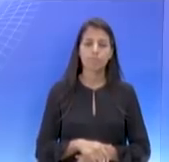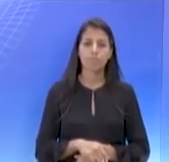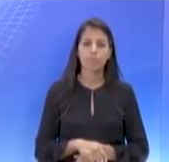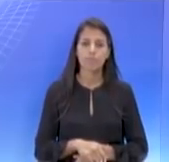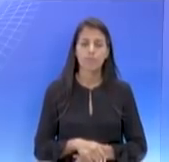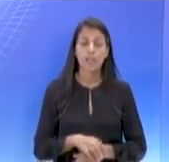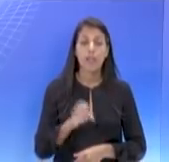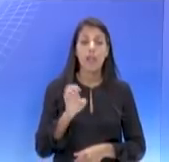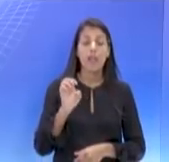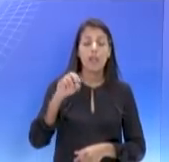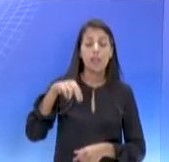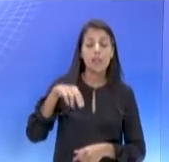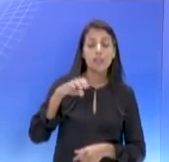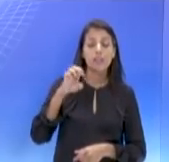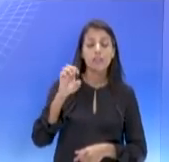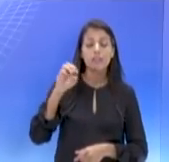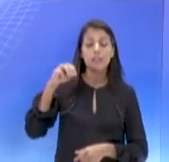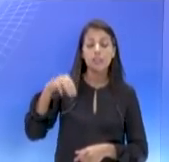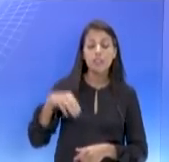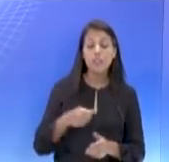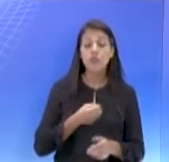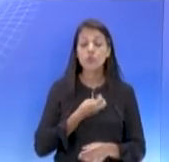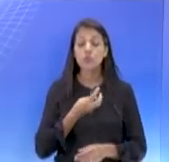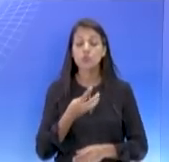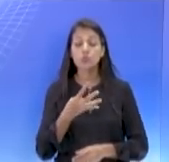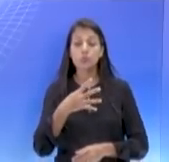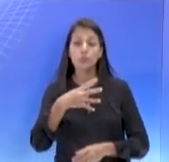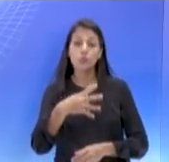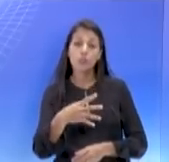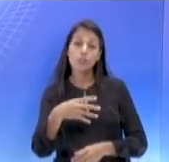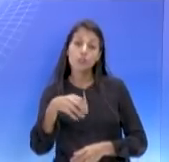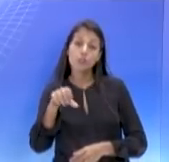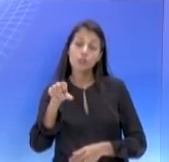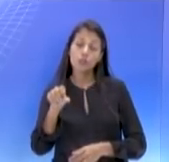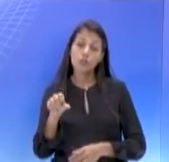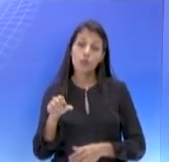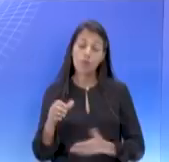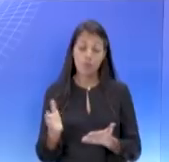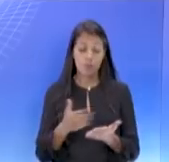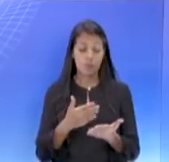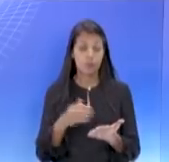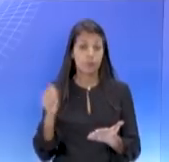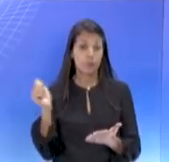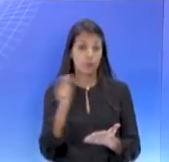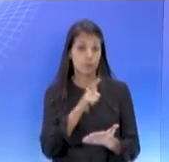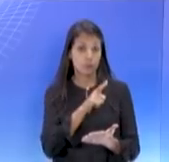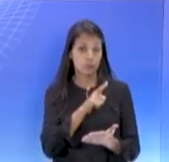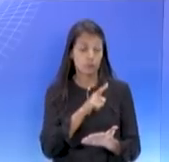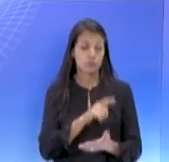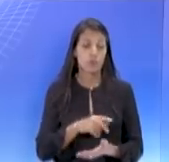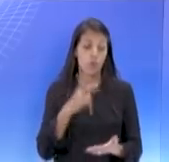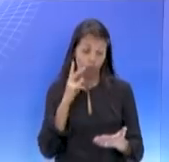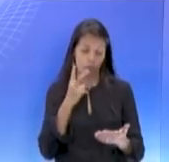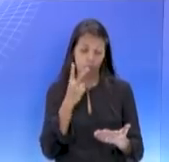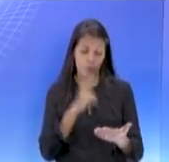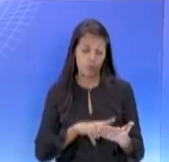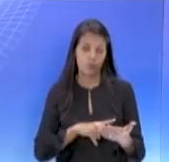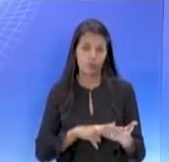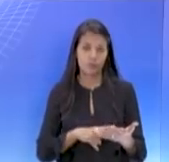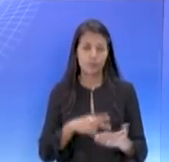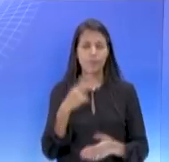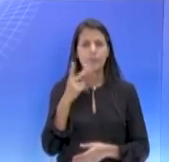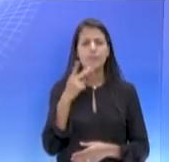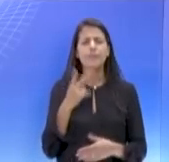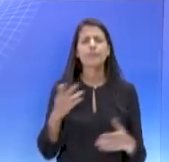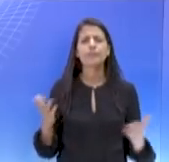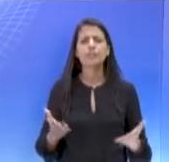Enem 2017, questão 49. Caderno azul, né? Vamos lá, vamos ler a questão. Fala-se muito nos dias de